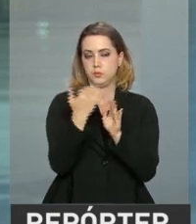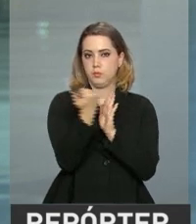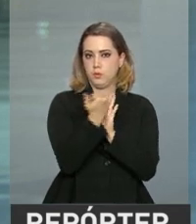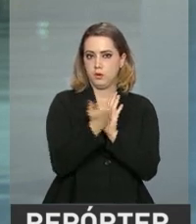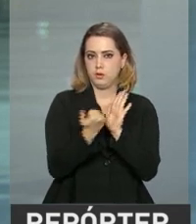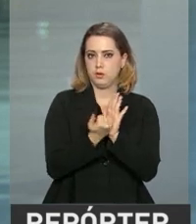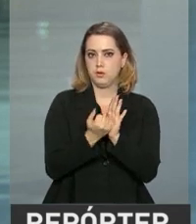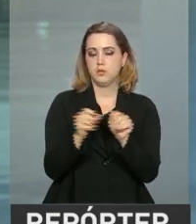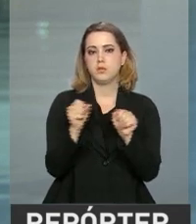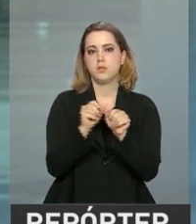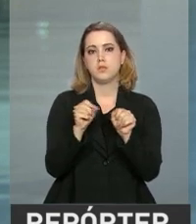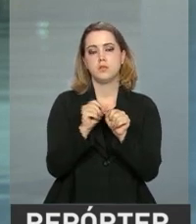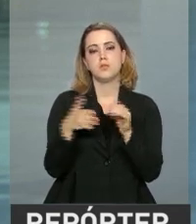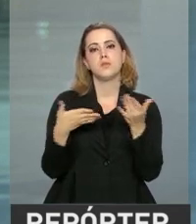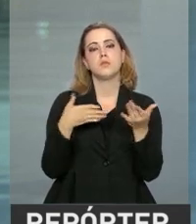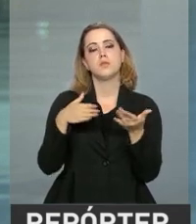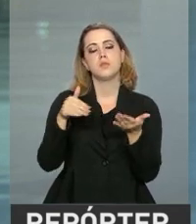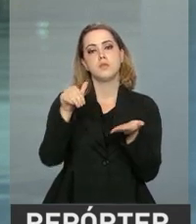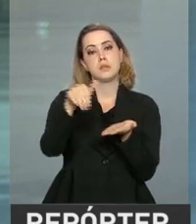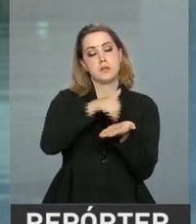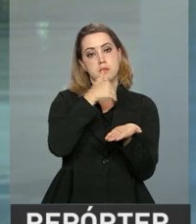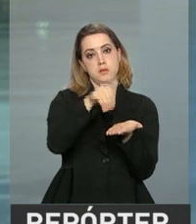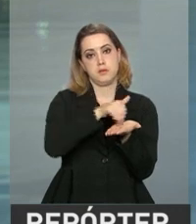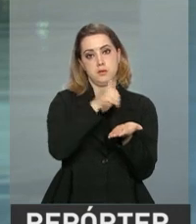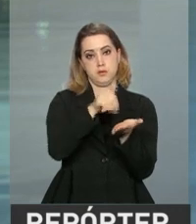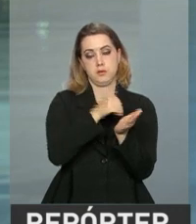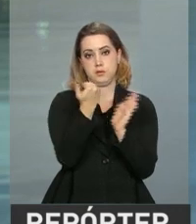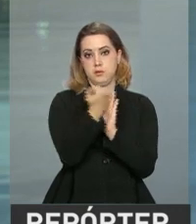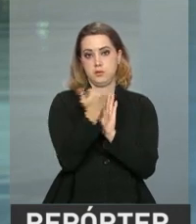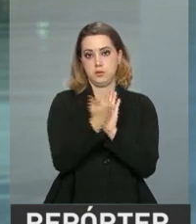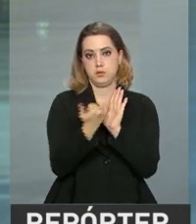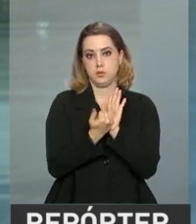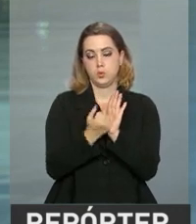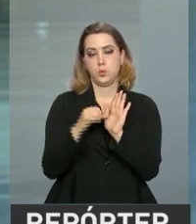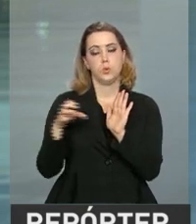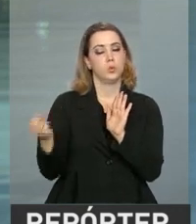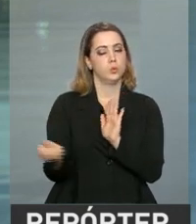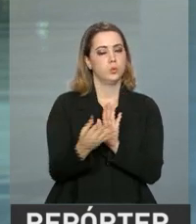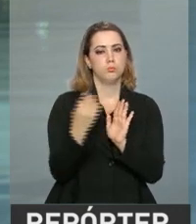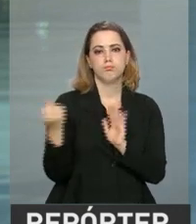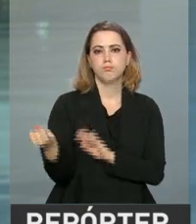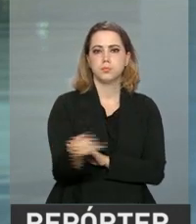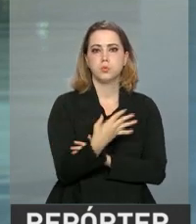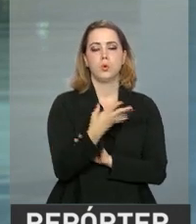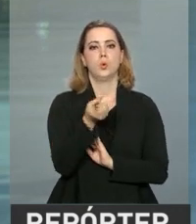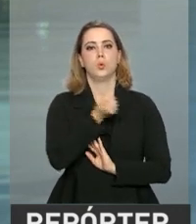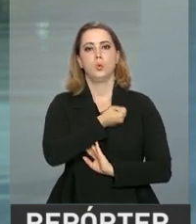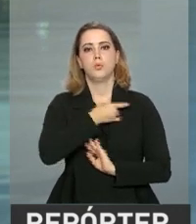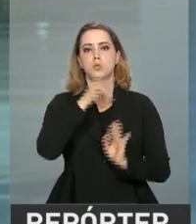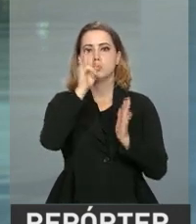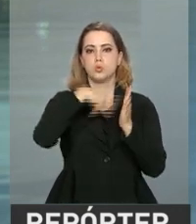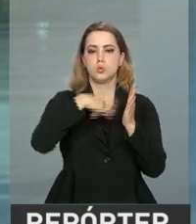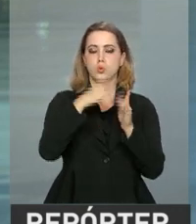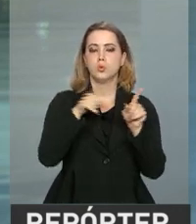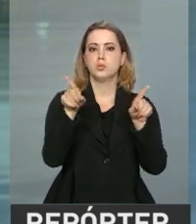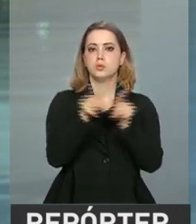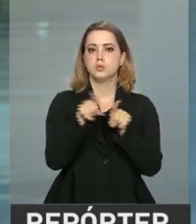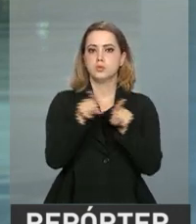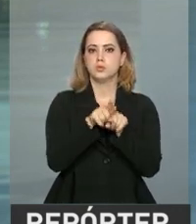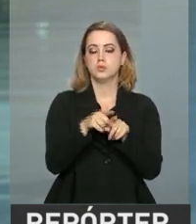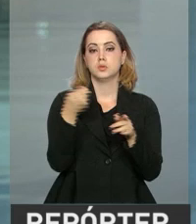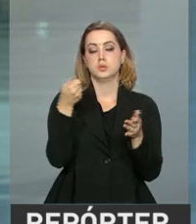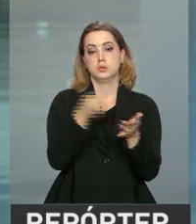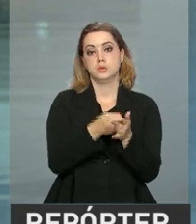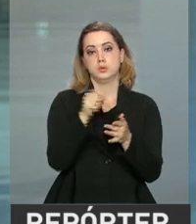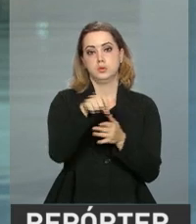e fazer a inscrição no programa devem levar o maior número de documentos possível entre eles aqueles que